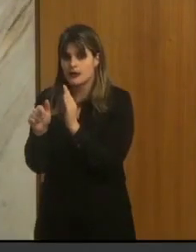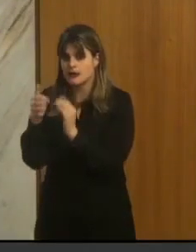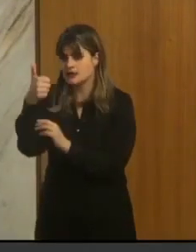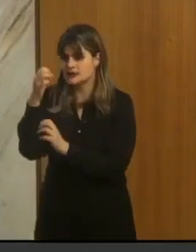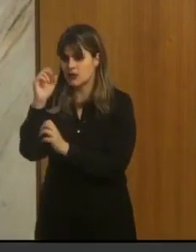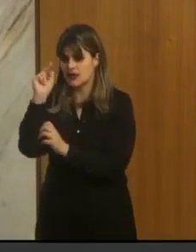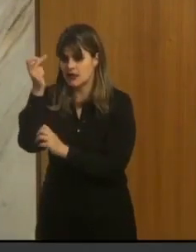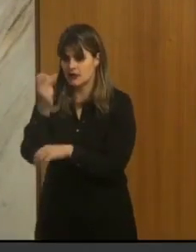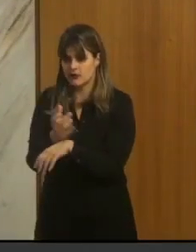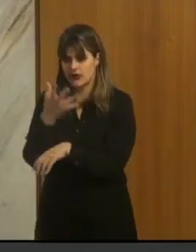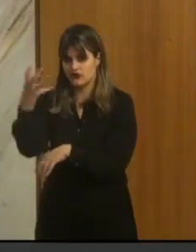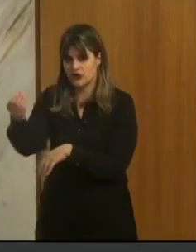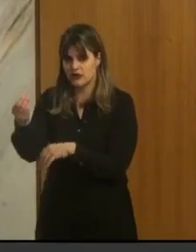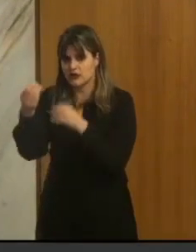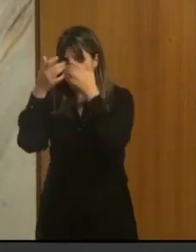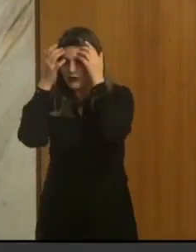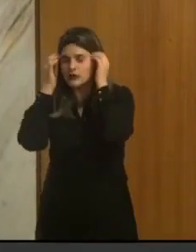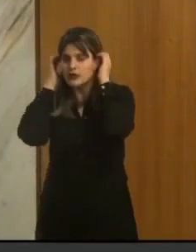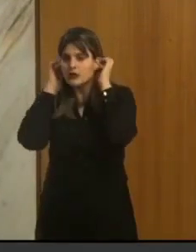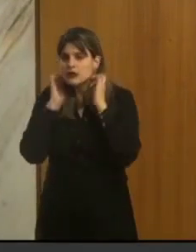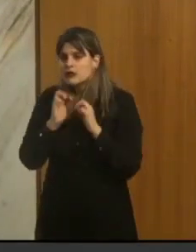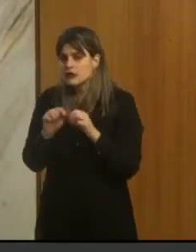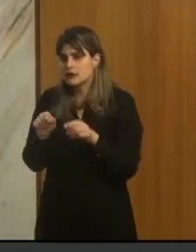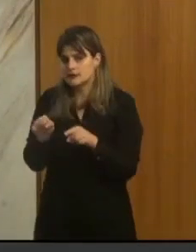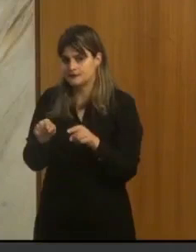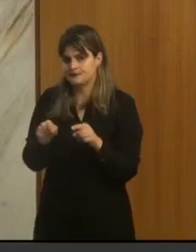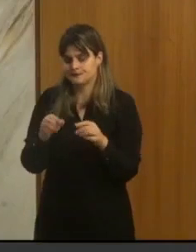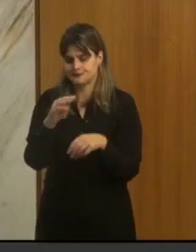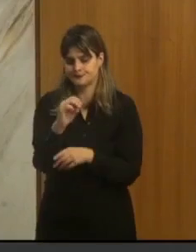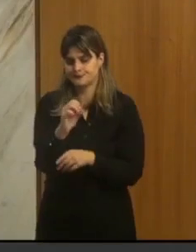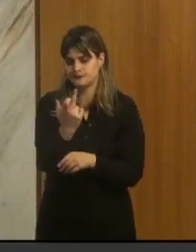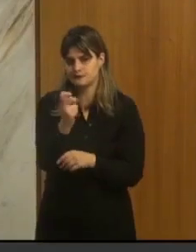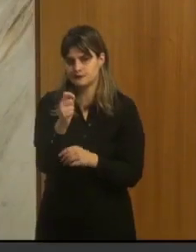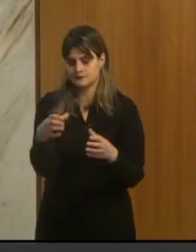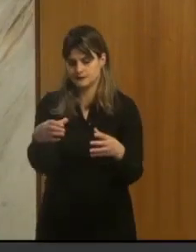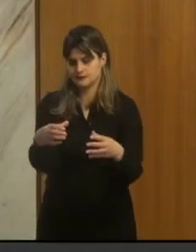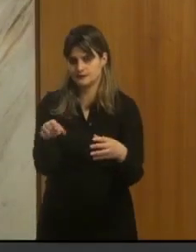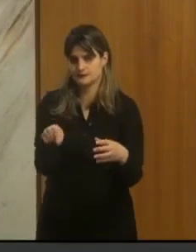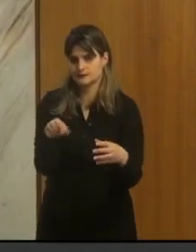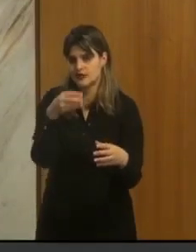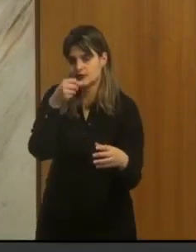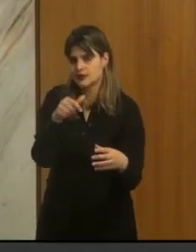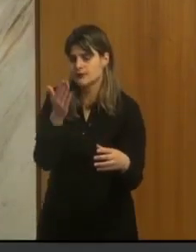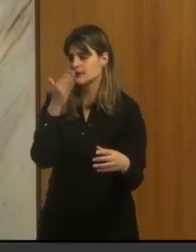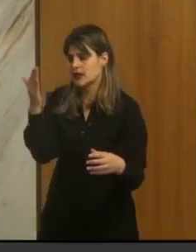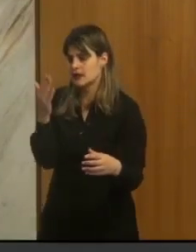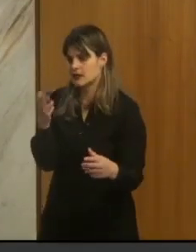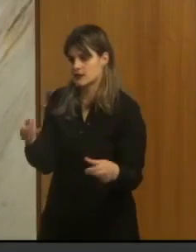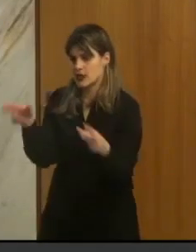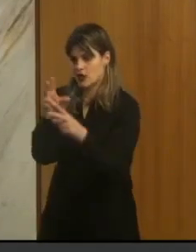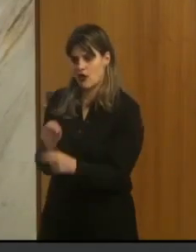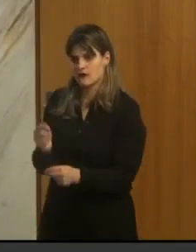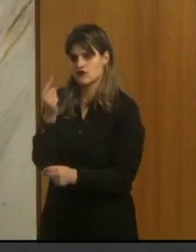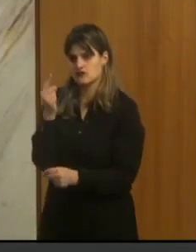anos, através, a comenda mestral de Soure, encomenda uma nova capela